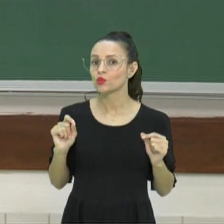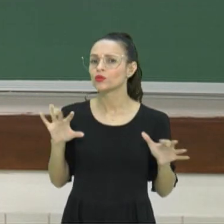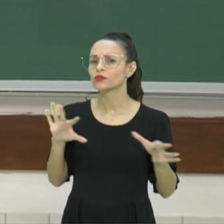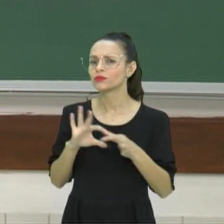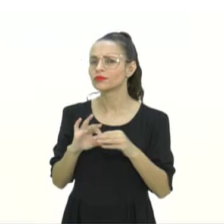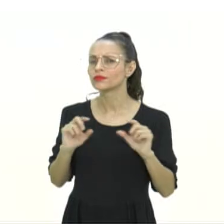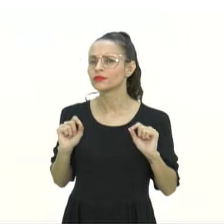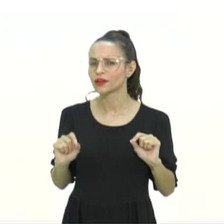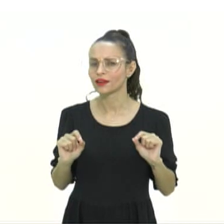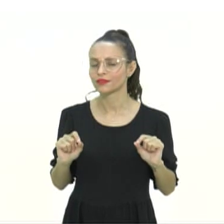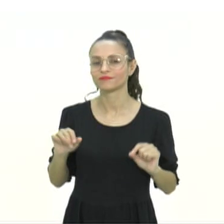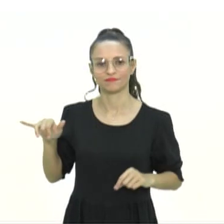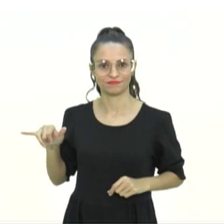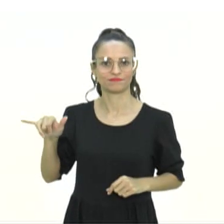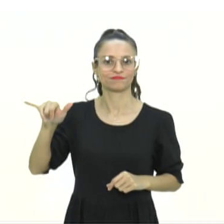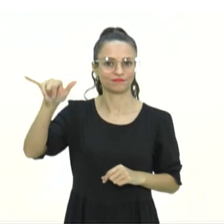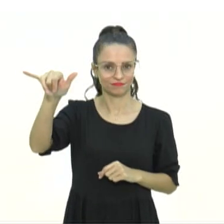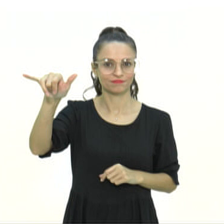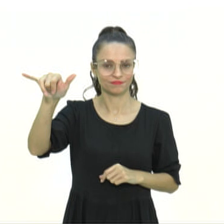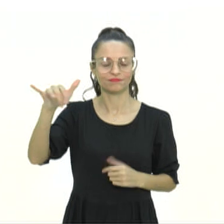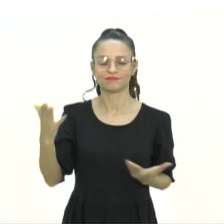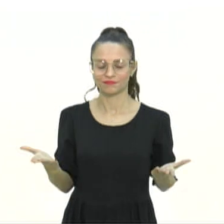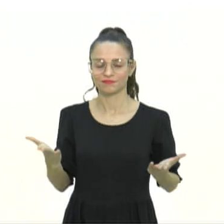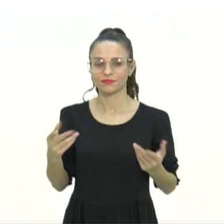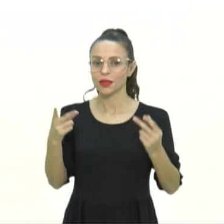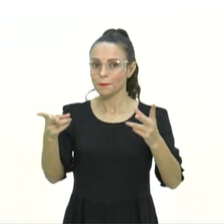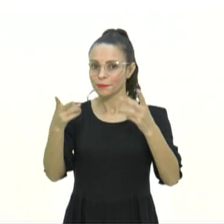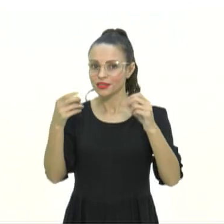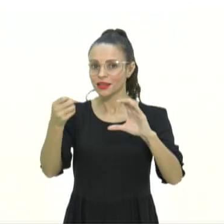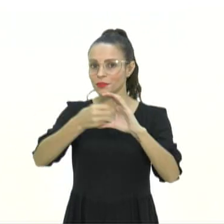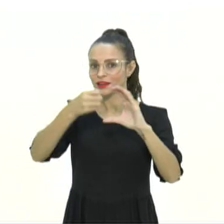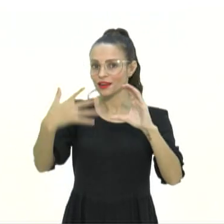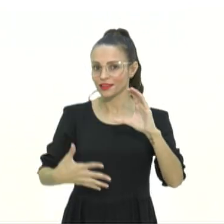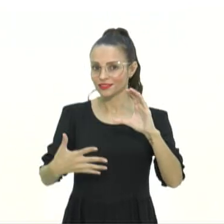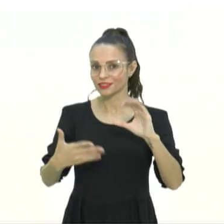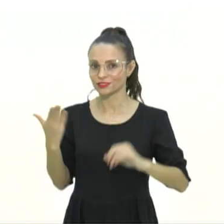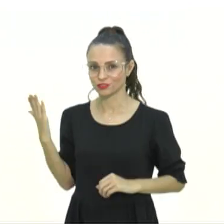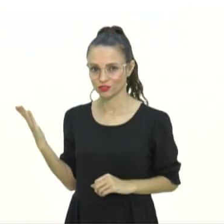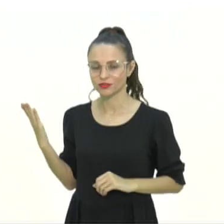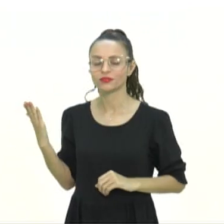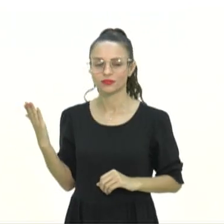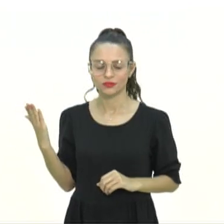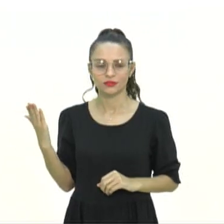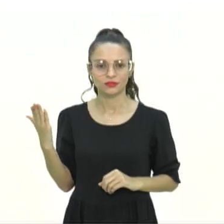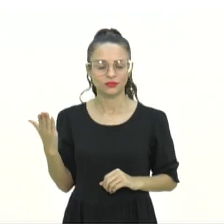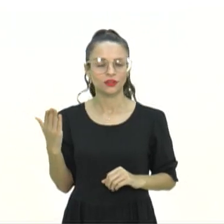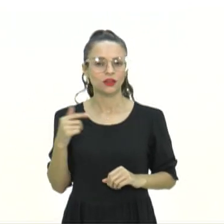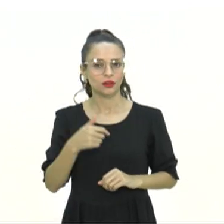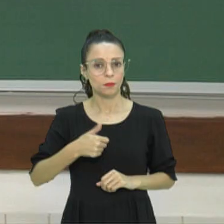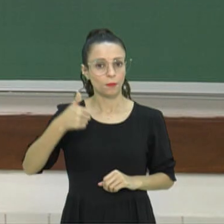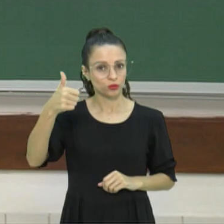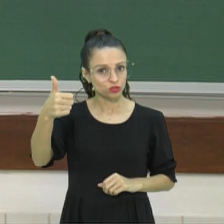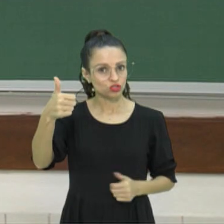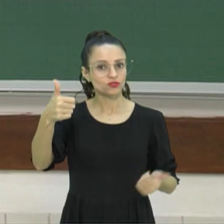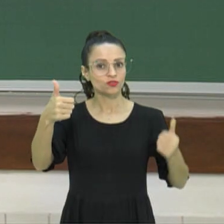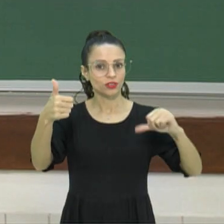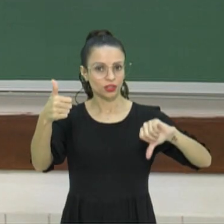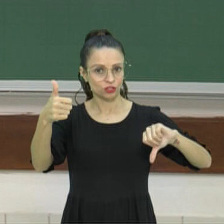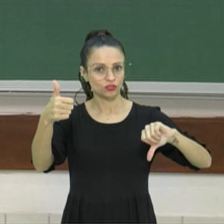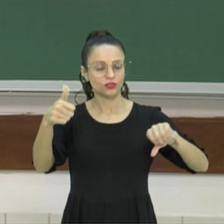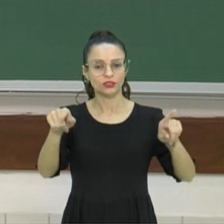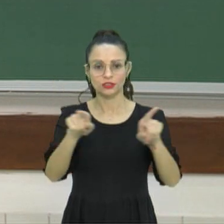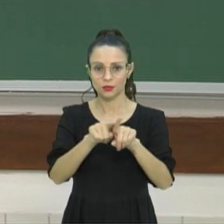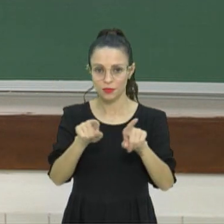referência ao transporte aéreo. Observe as características que são colocadas aqui, tanto as positivas quanto a